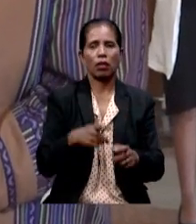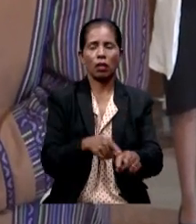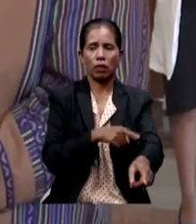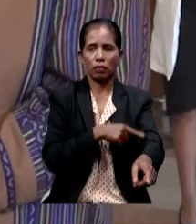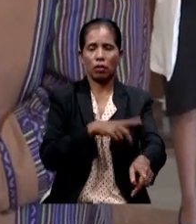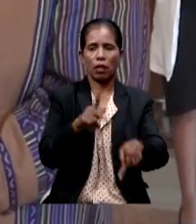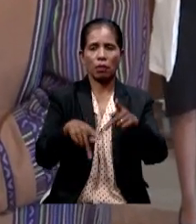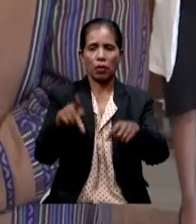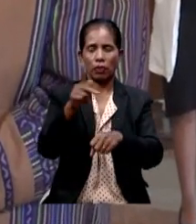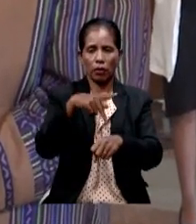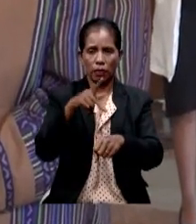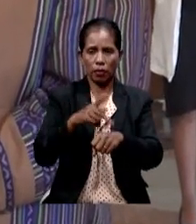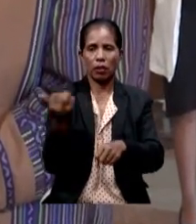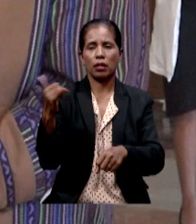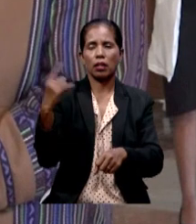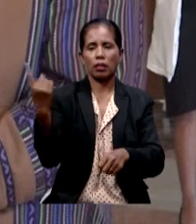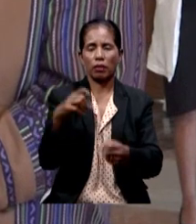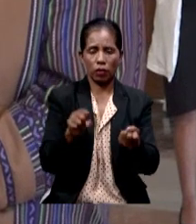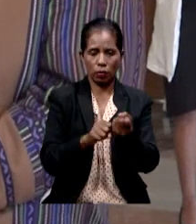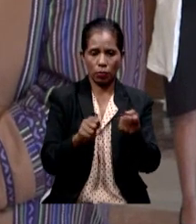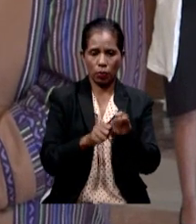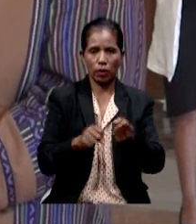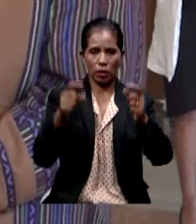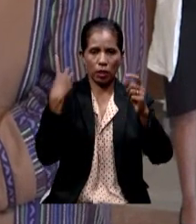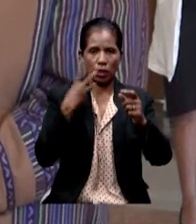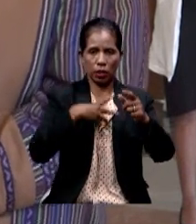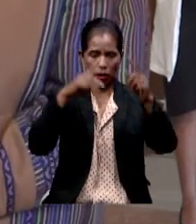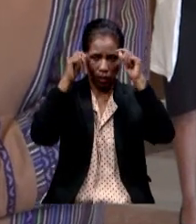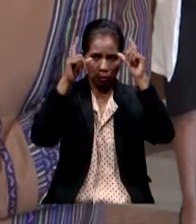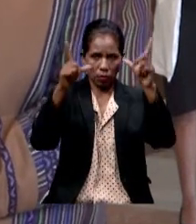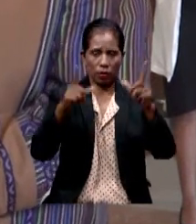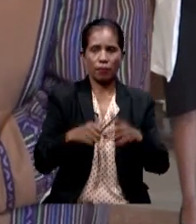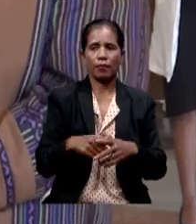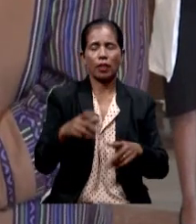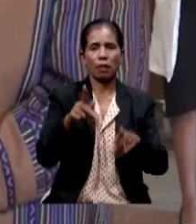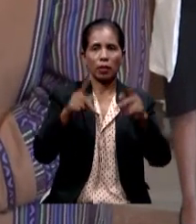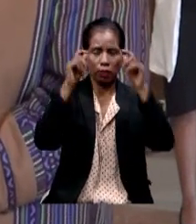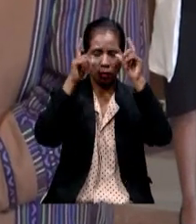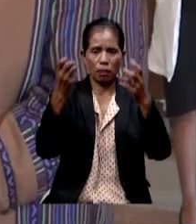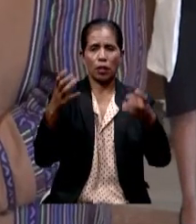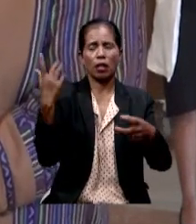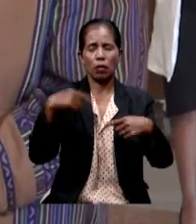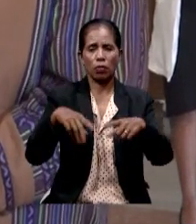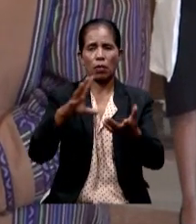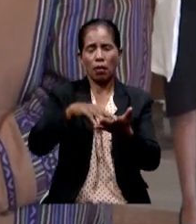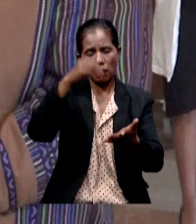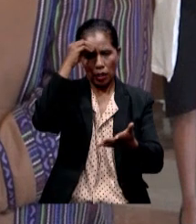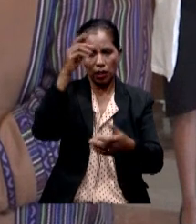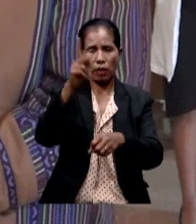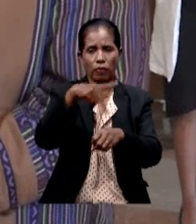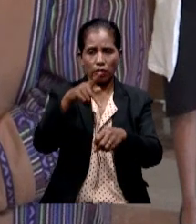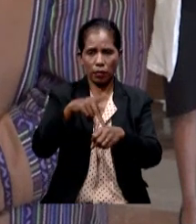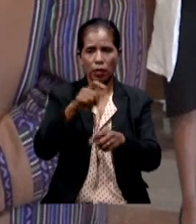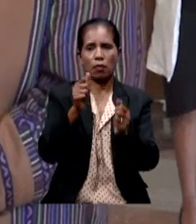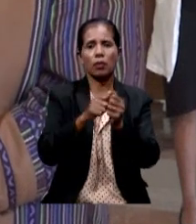Povo filipino, ira sempre apoia Ita. Timorão logo queira o logo bastuda e Filipinas atos